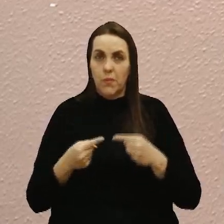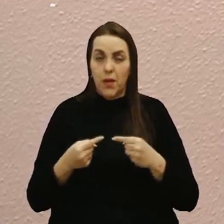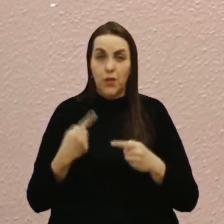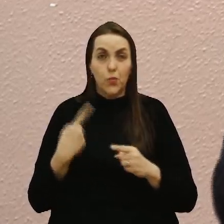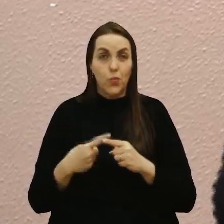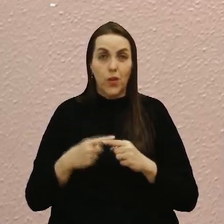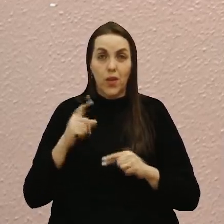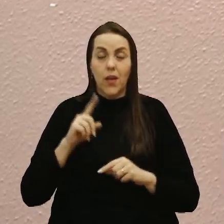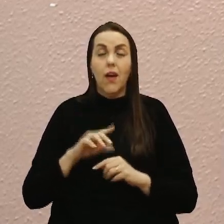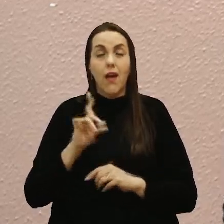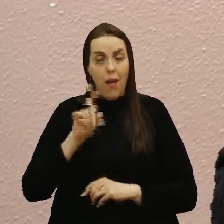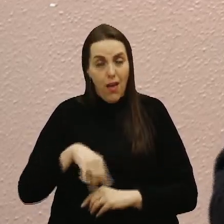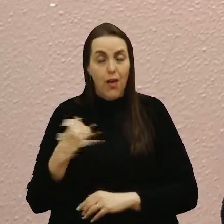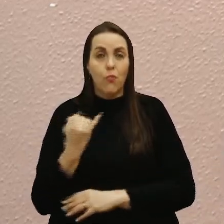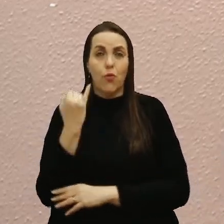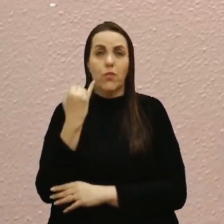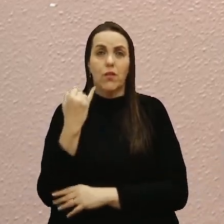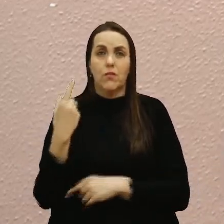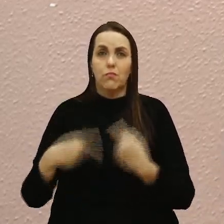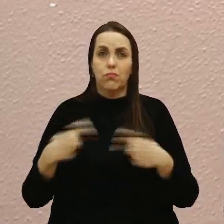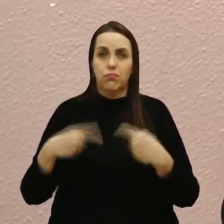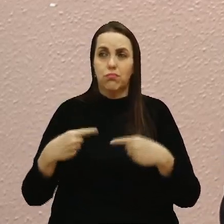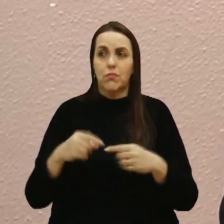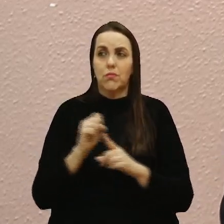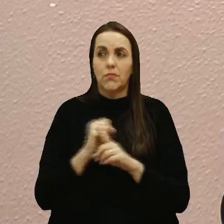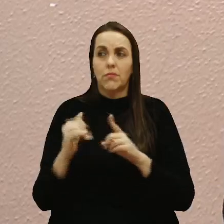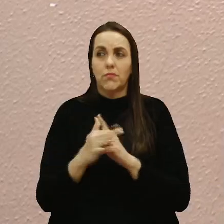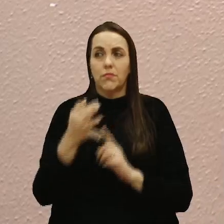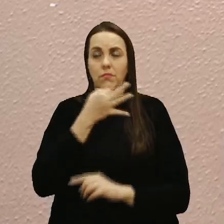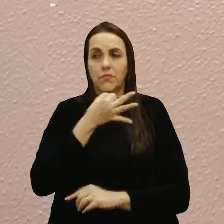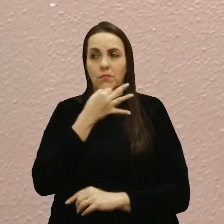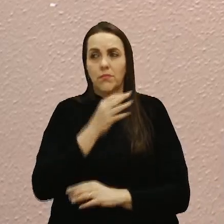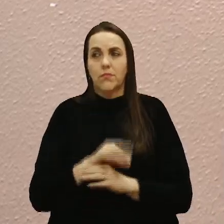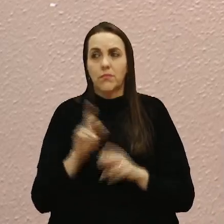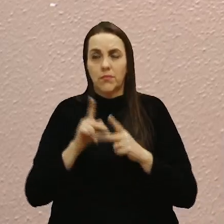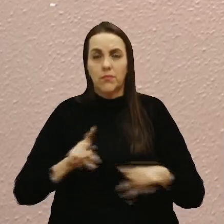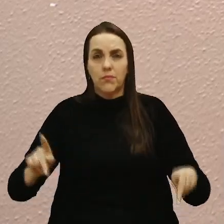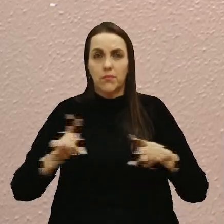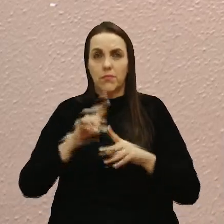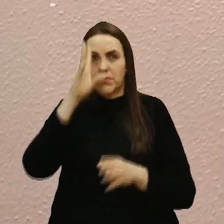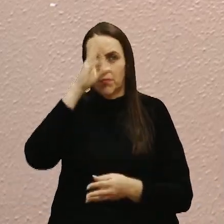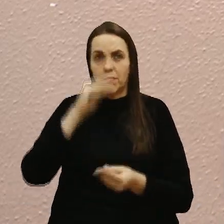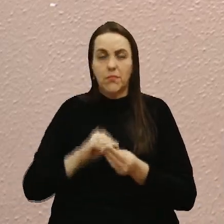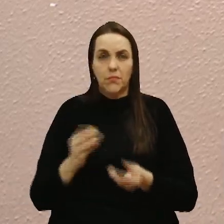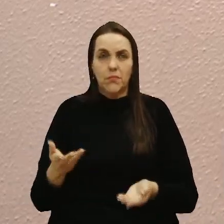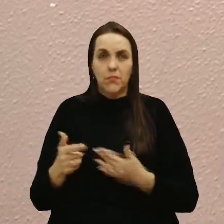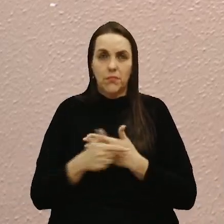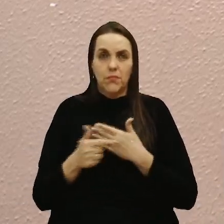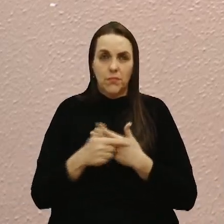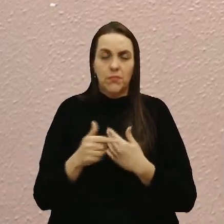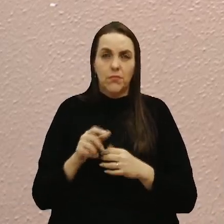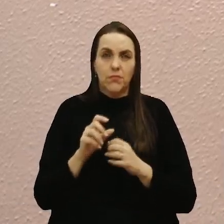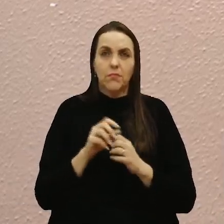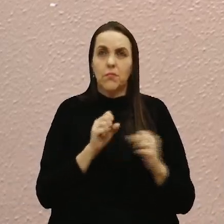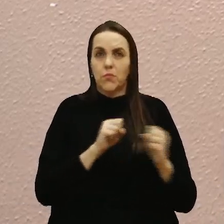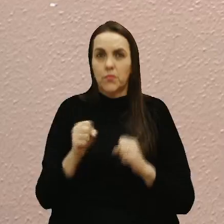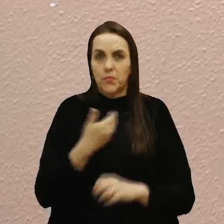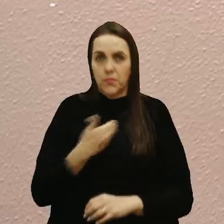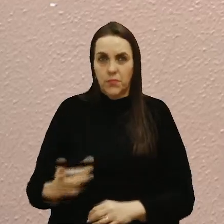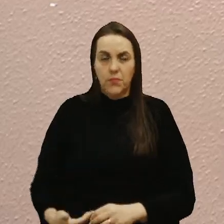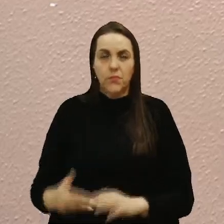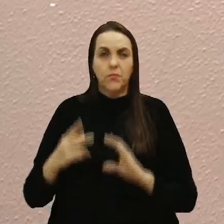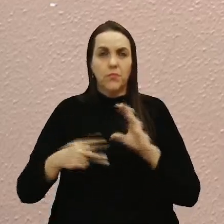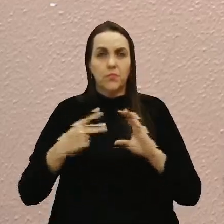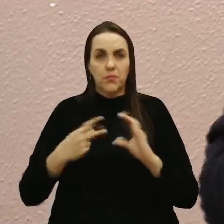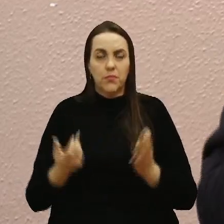discussão importante, sim, para a sociedade caxiense, né, para a população compreender qual que é o papel do poder público, qual que é o nosso papel enquanto Câmara de Vereadores